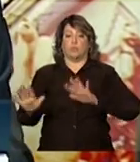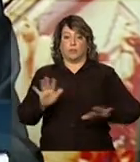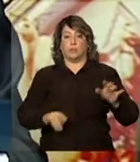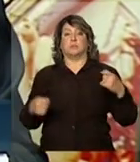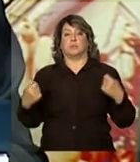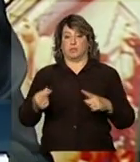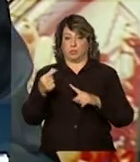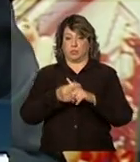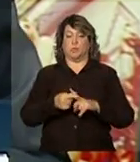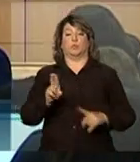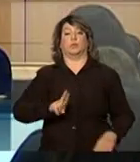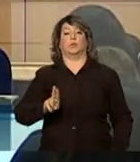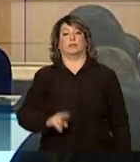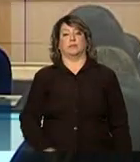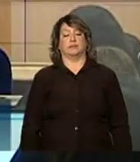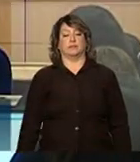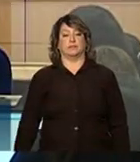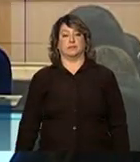gente está procurando fazer.